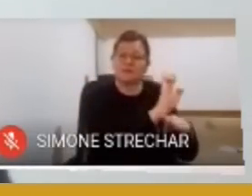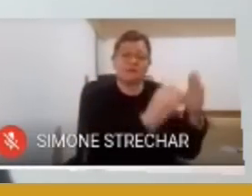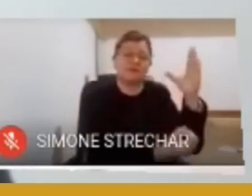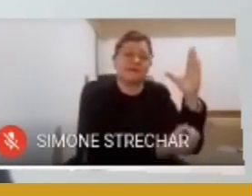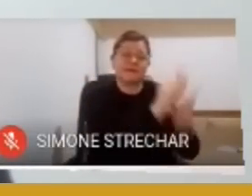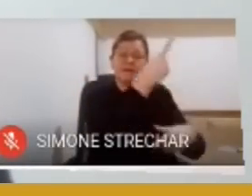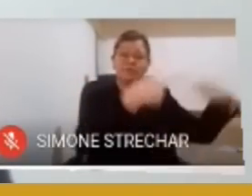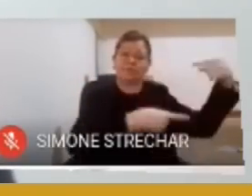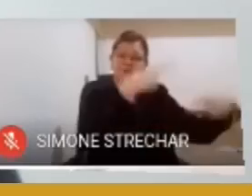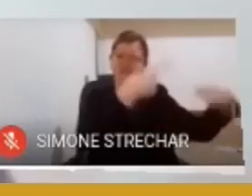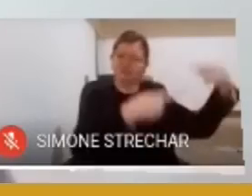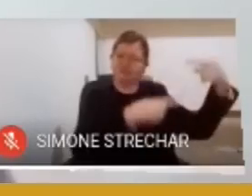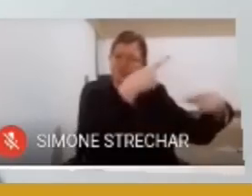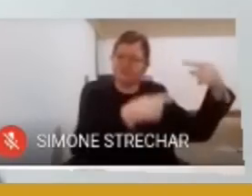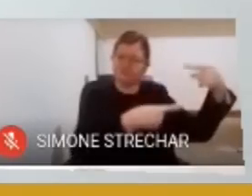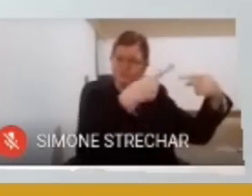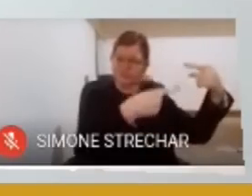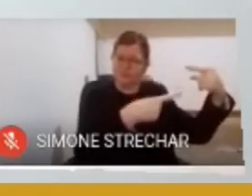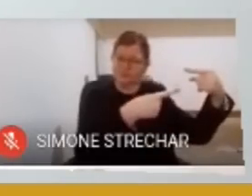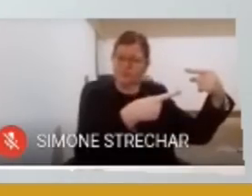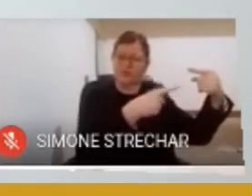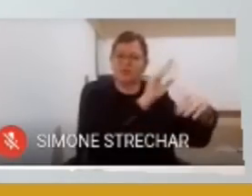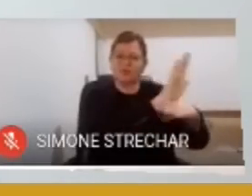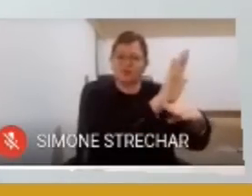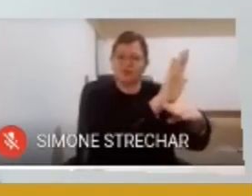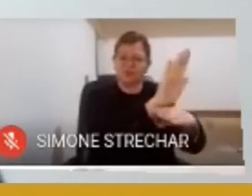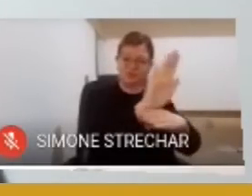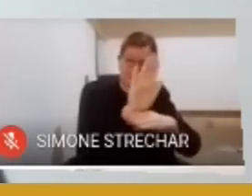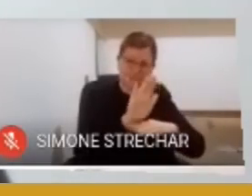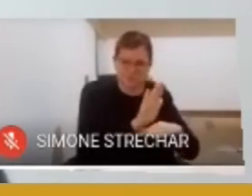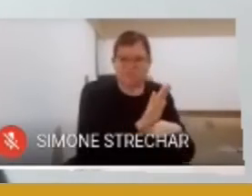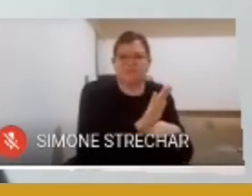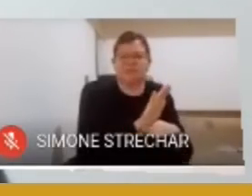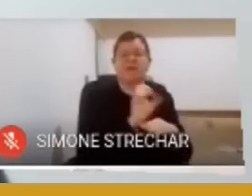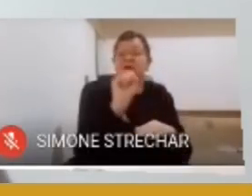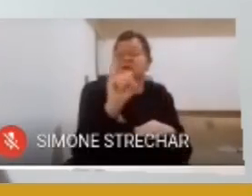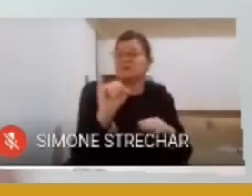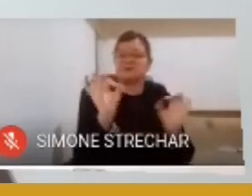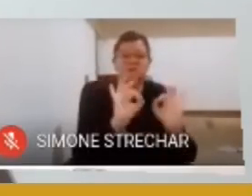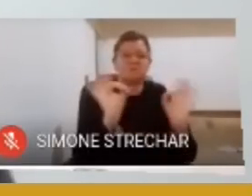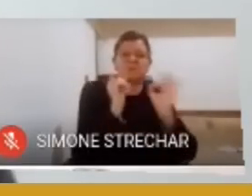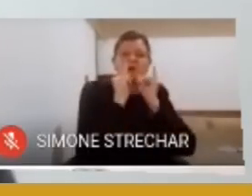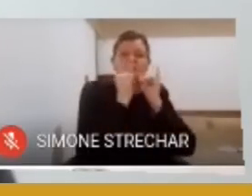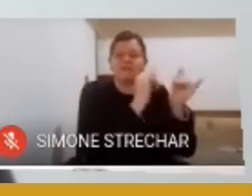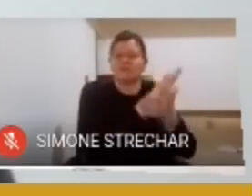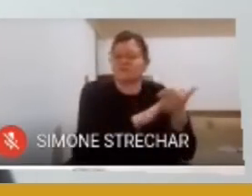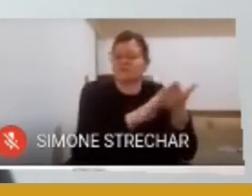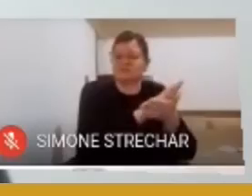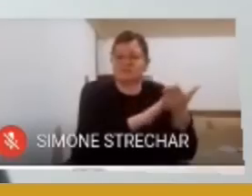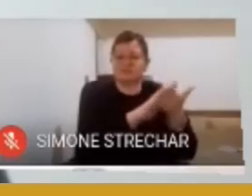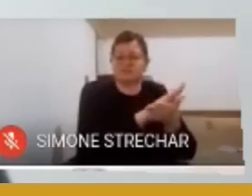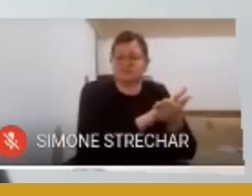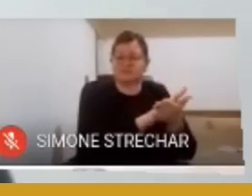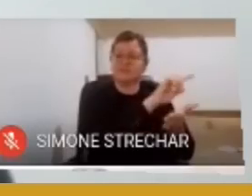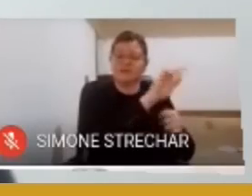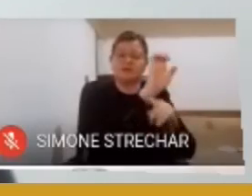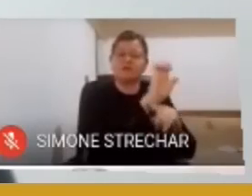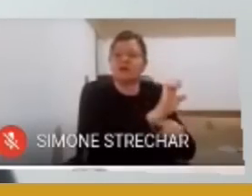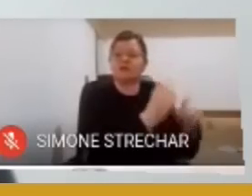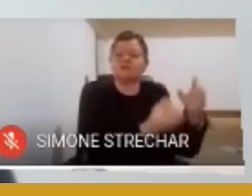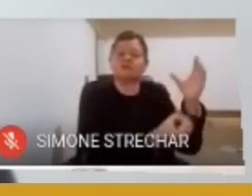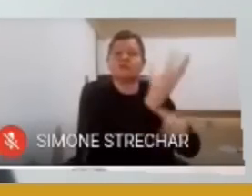adolescentes, o Estado não consegue organizar políticas públicas para proteger. Vou tomar um exemplo que aconteceu aqui